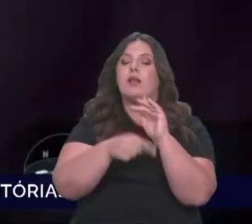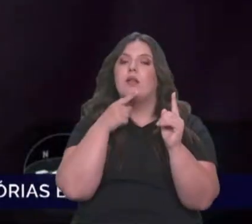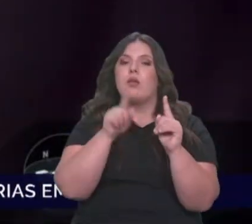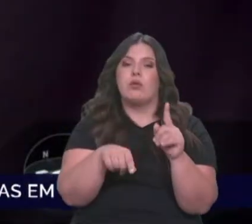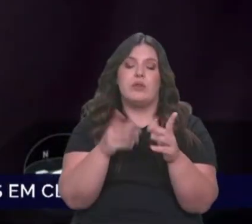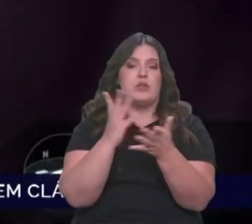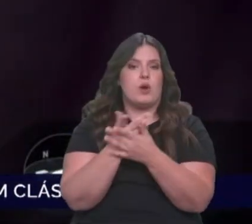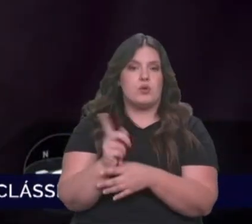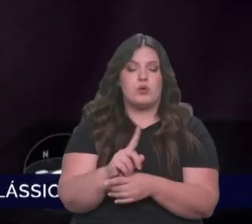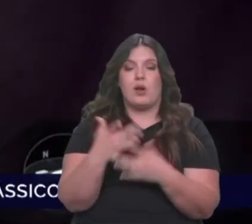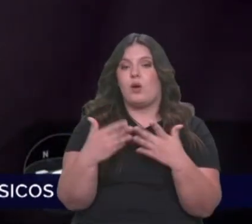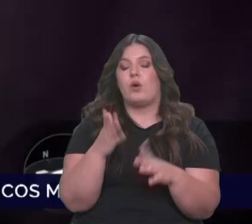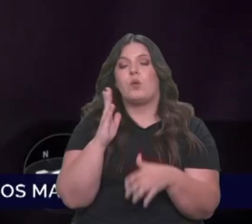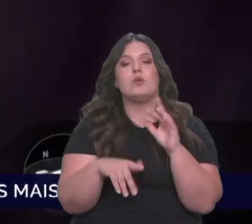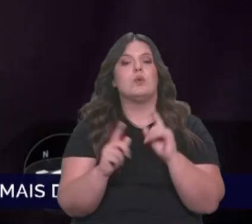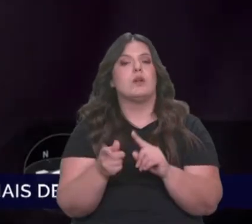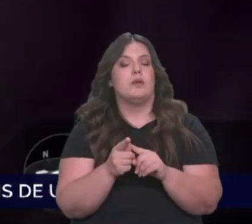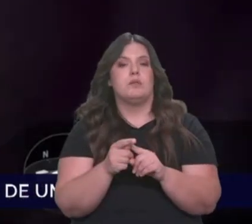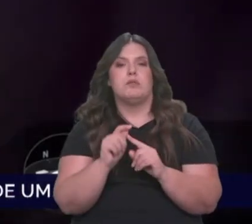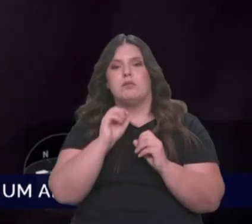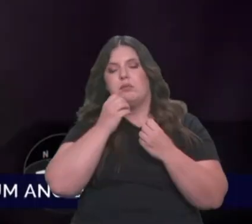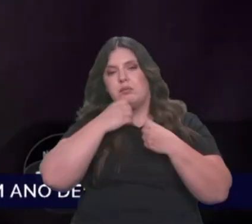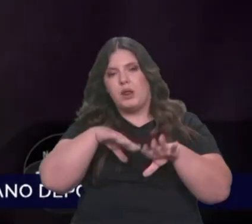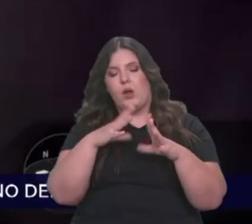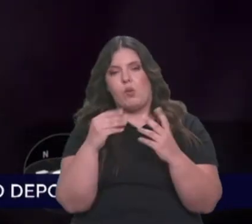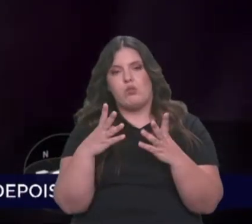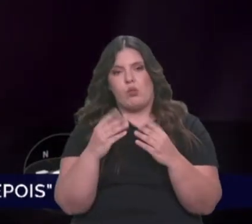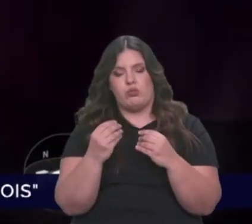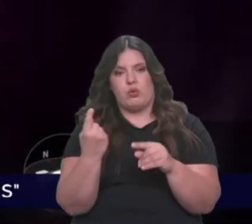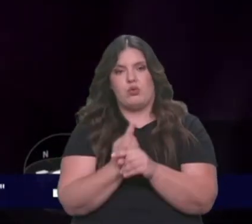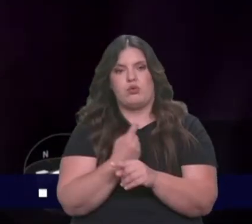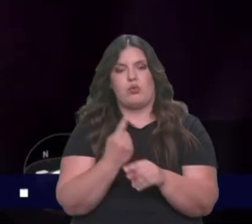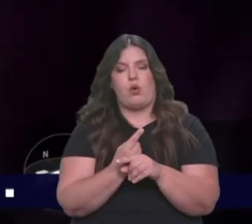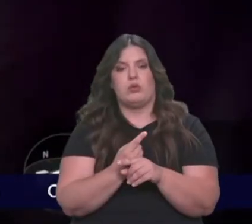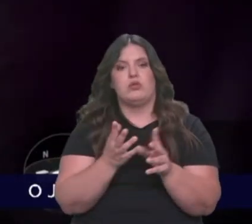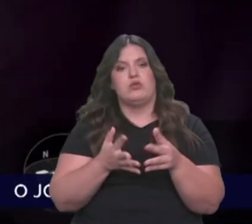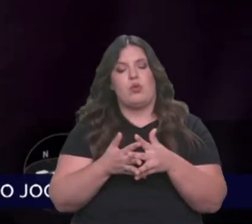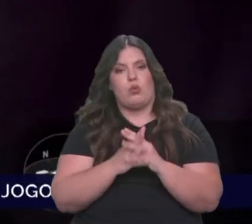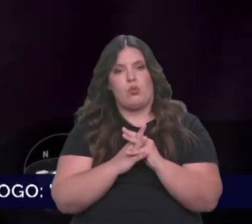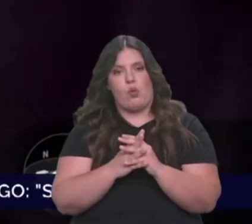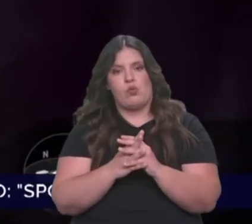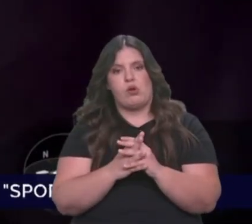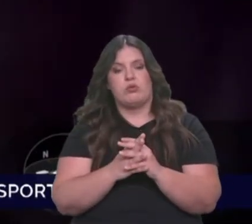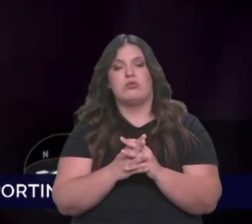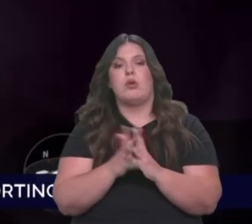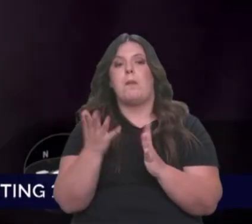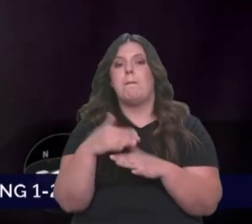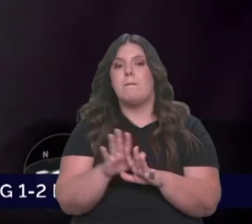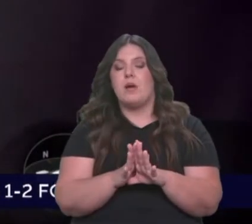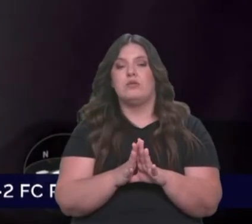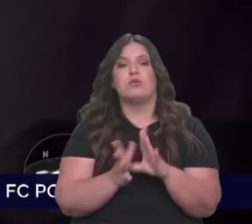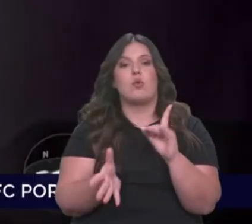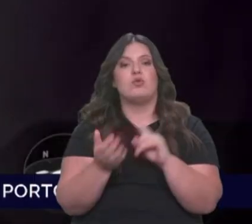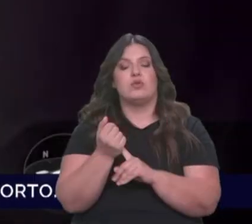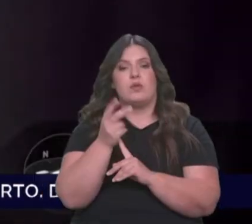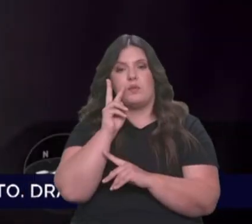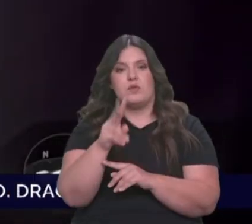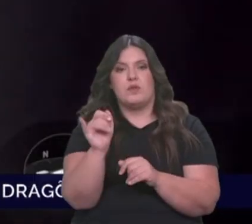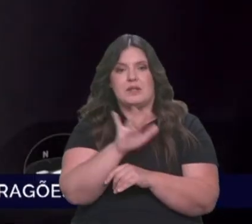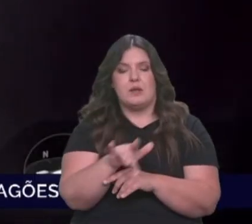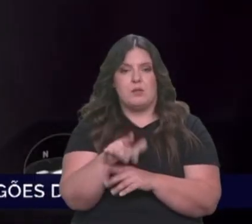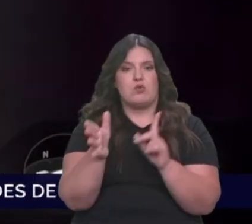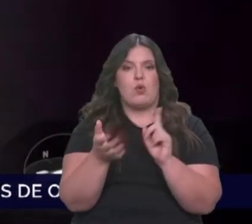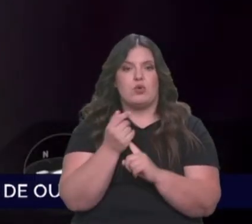só. Portanto, desta vez o que é que aconteceu? Perdeu muito de algumas daquelas estruturas, daqueles tijolos, mas conseguiu, vamos ver essas imagens,